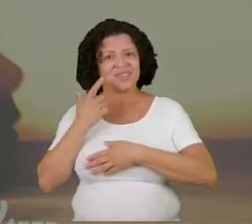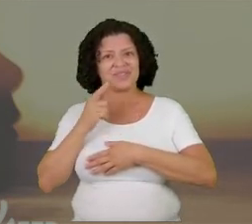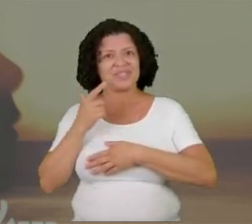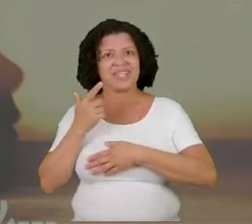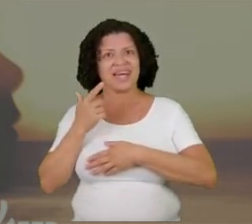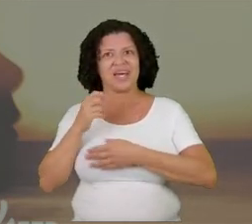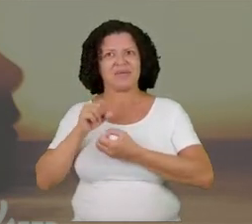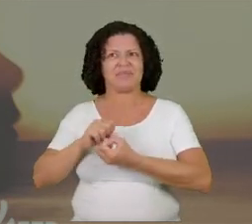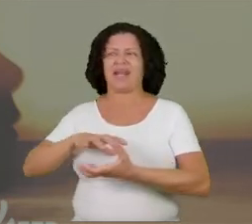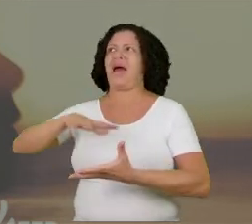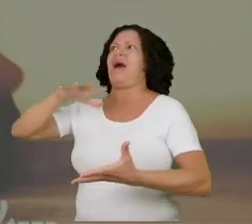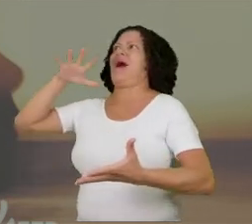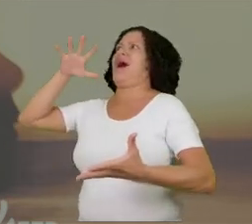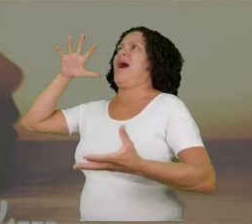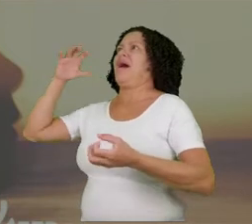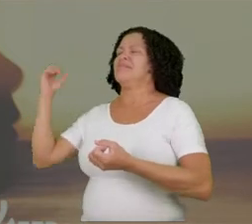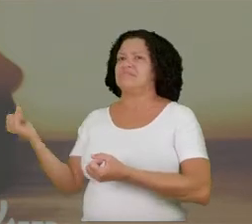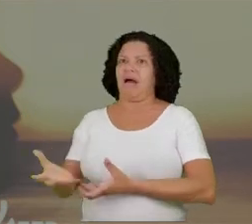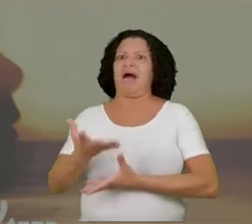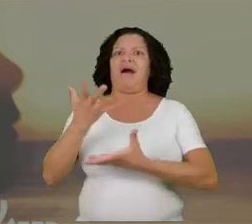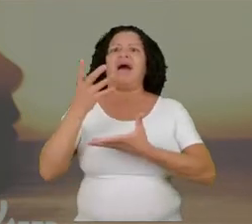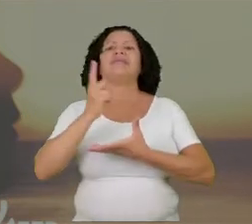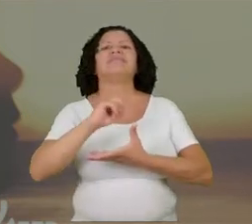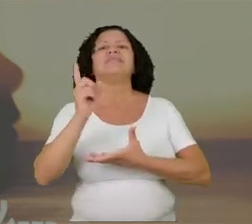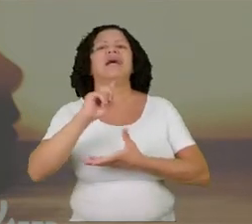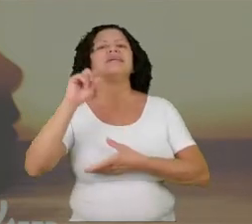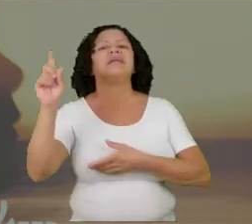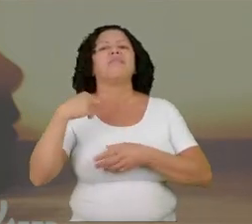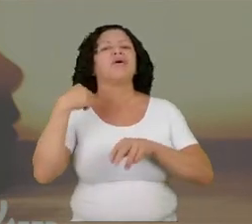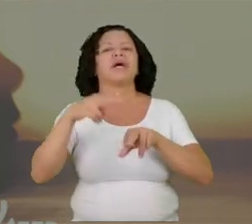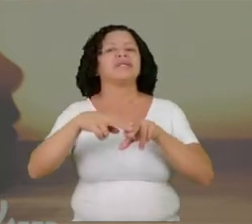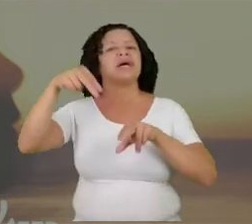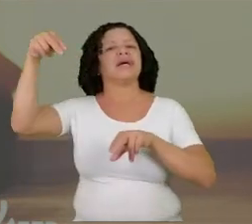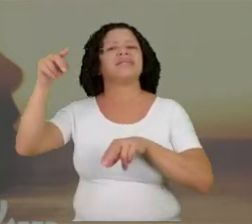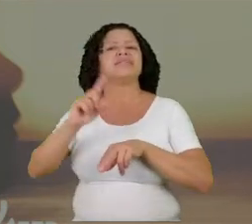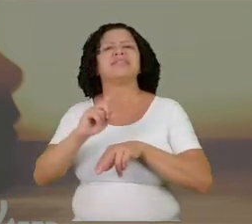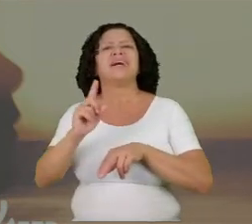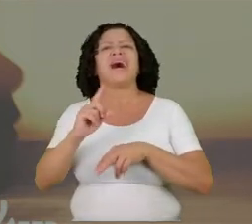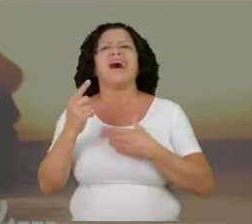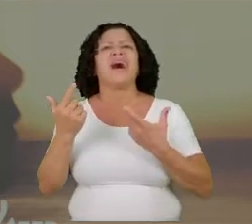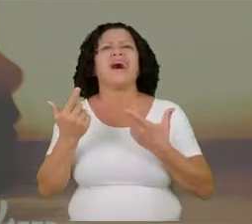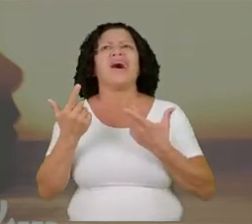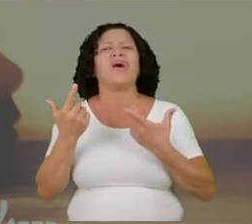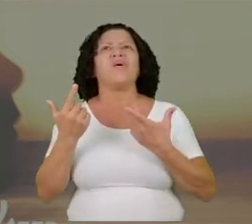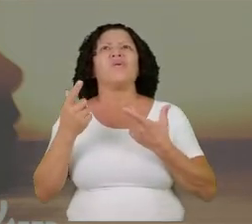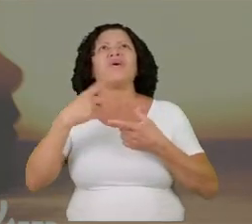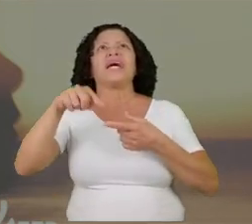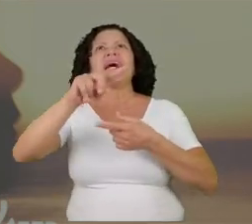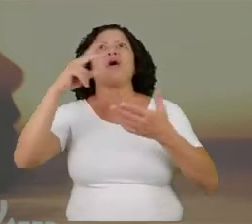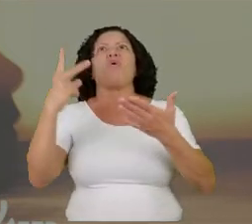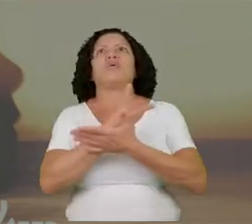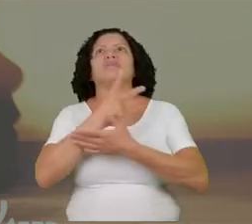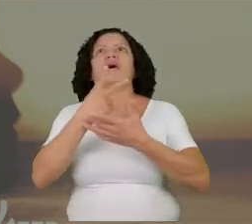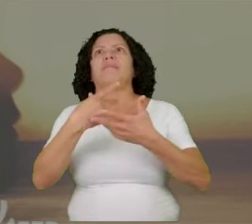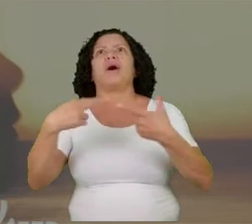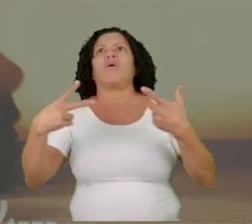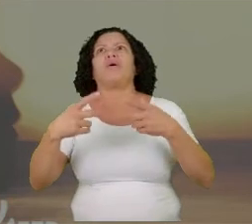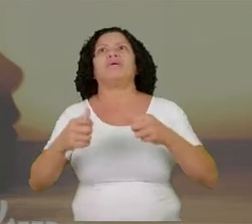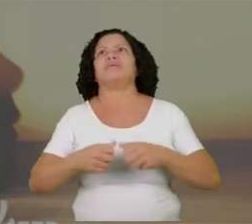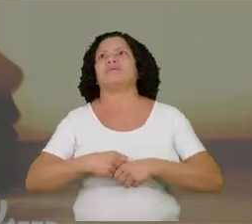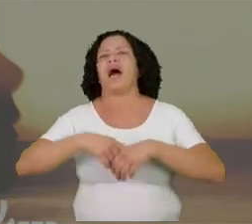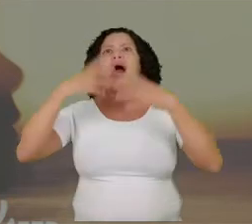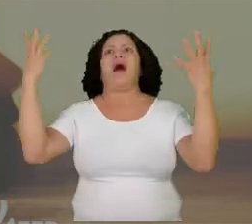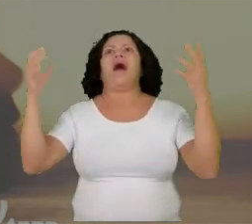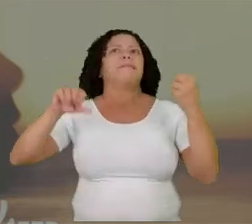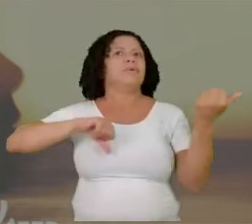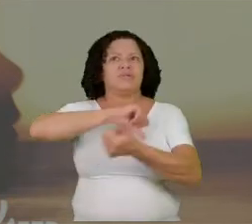nenhum milagre, nenhuma coisa extraordinária após o nosso desencarne. Não haverá um sobressalto, né? Uma